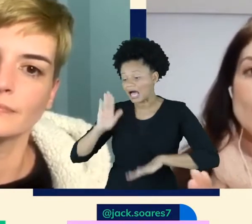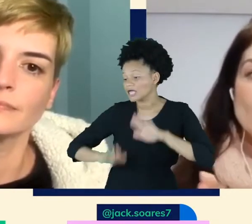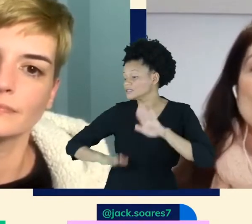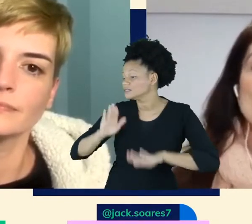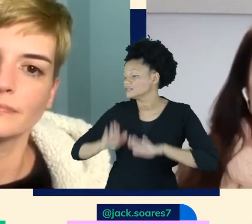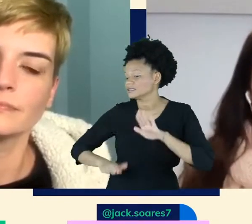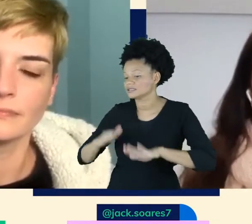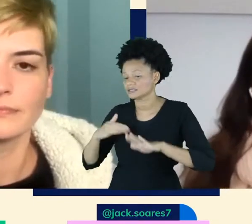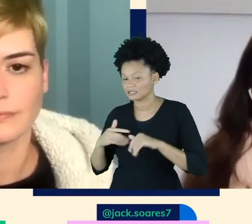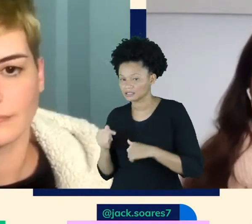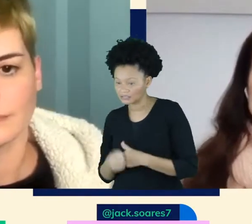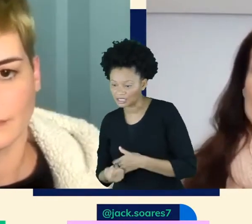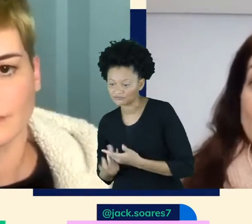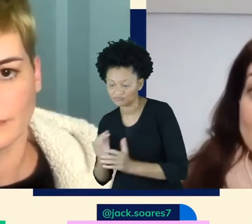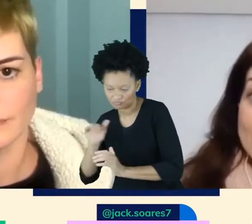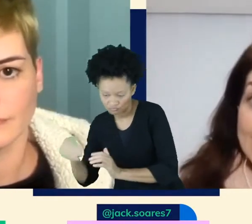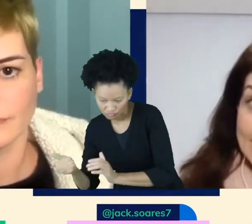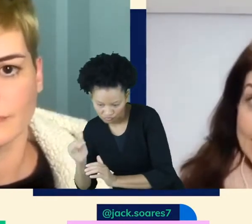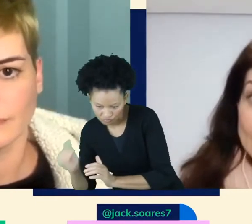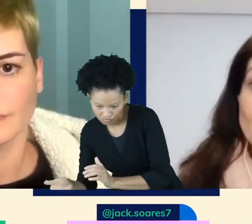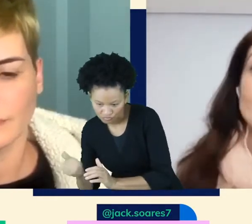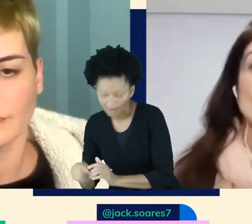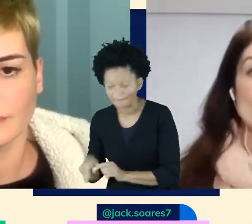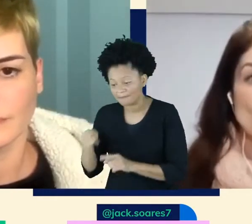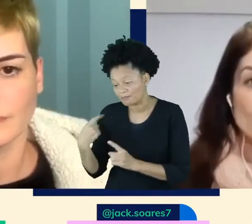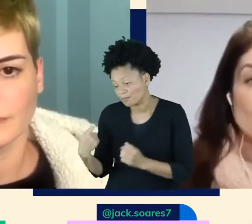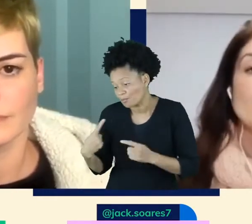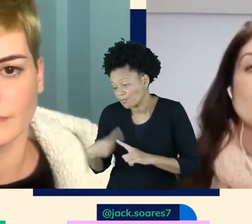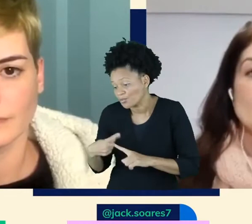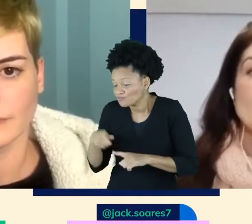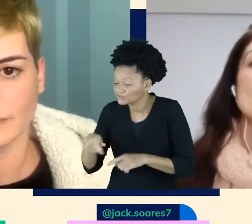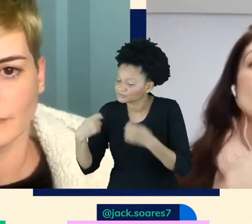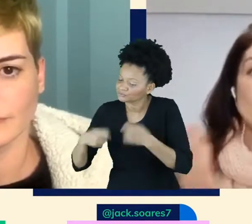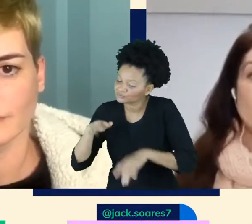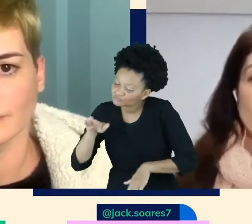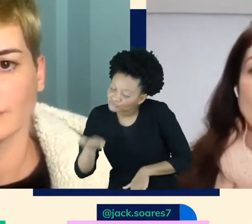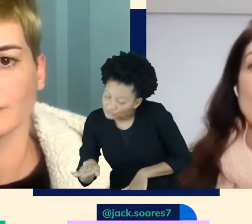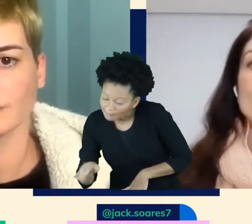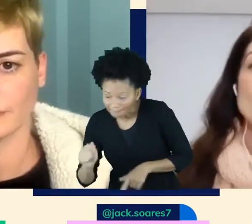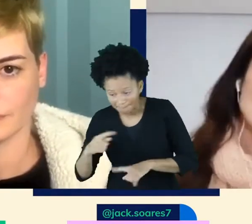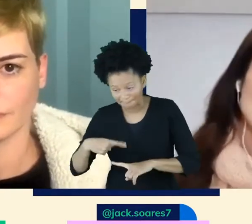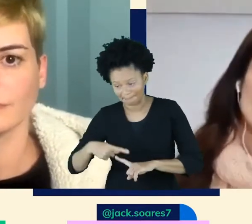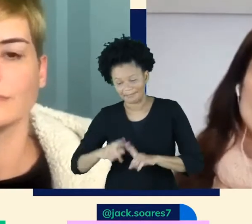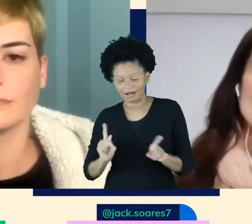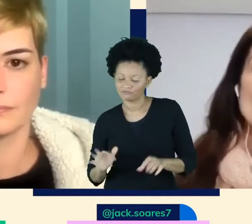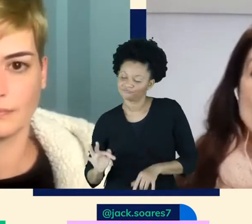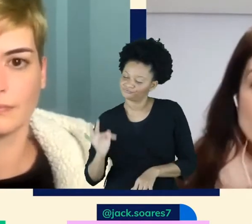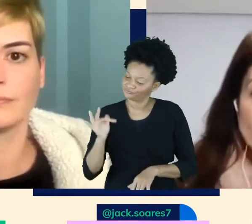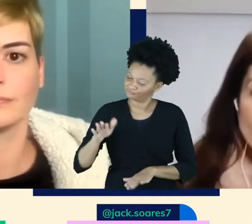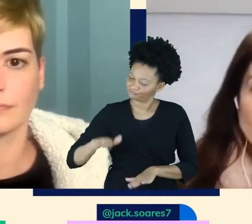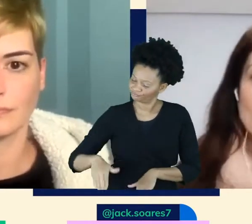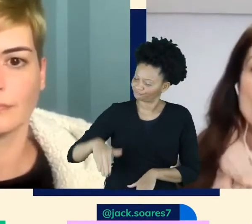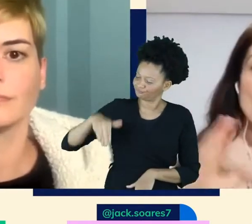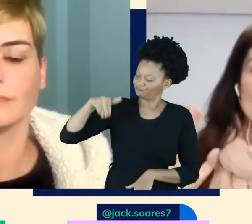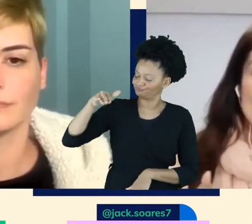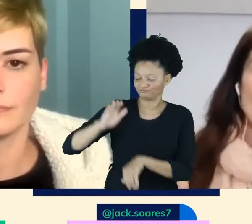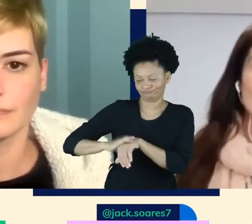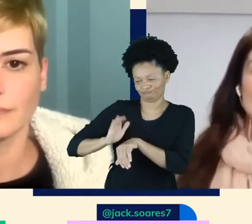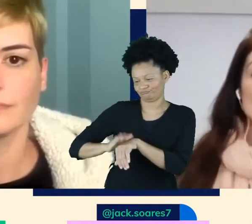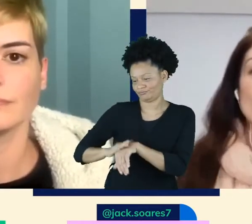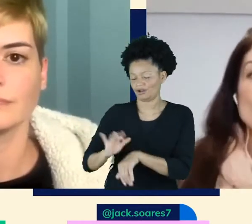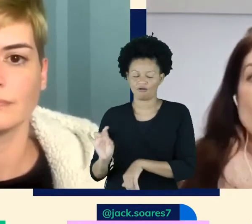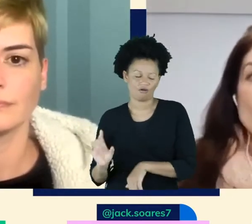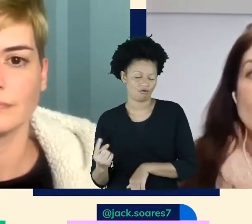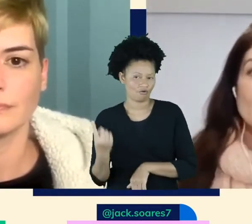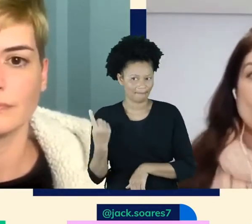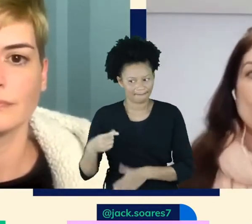colocado limite. Eu dou banho em você porque você precisa. Mas quando você crescer, né, você vai fazer isso sozinha. Mas vamos combinar. Cada